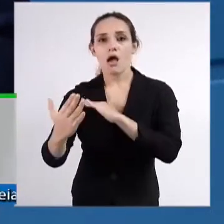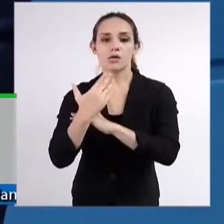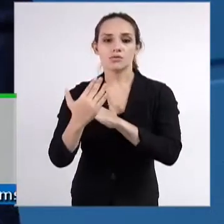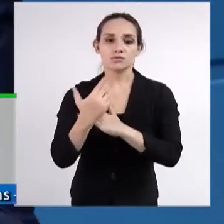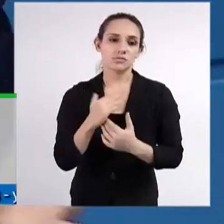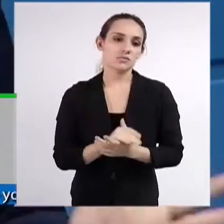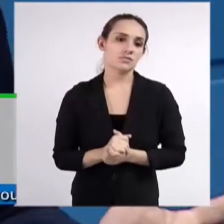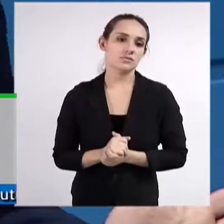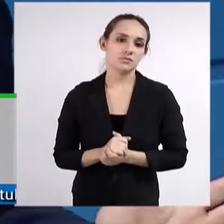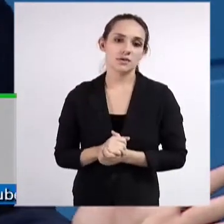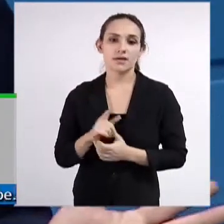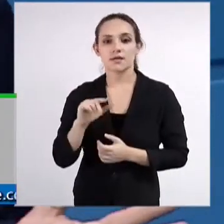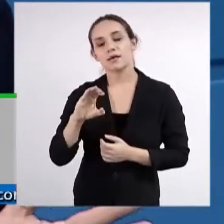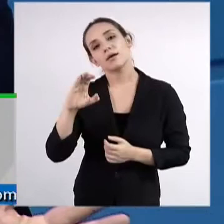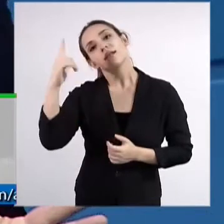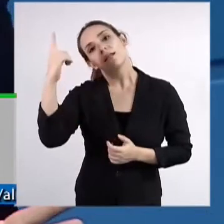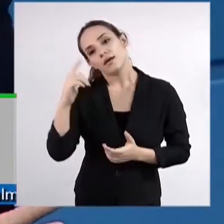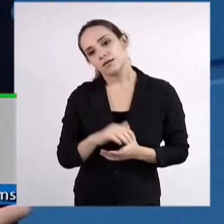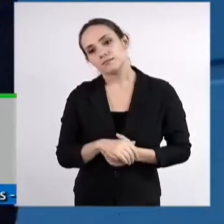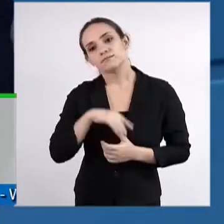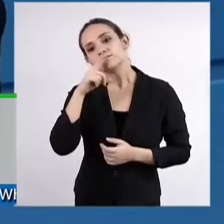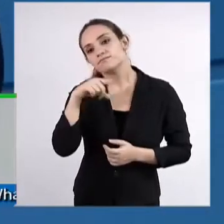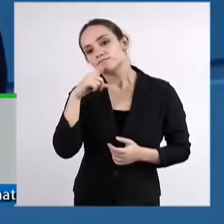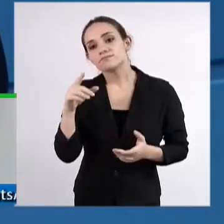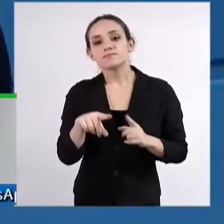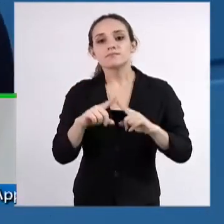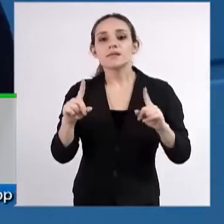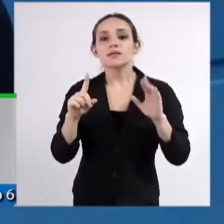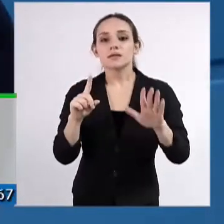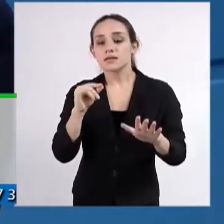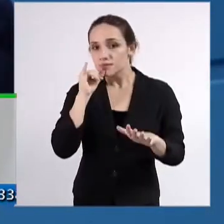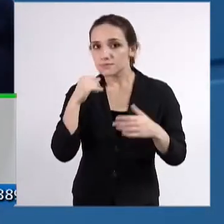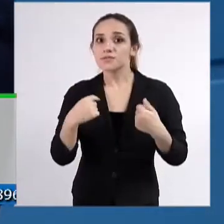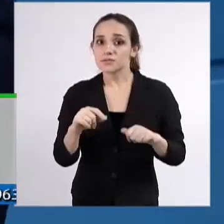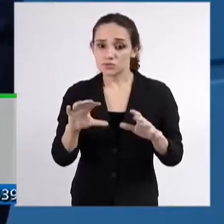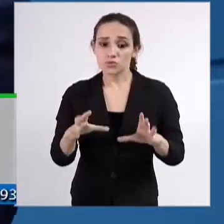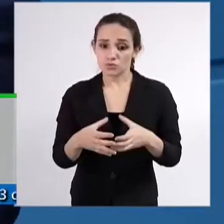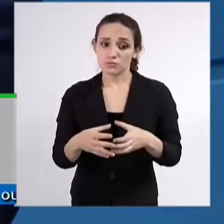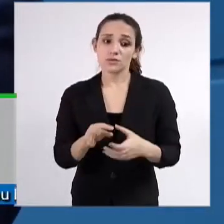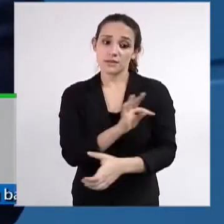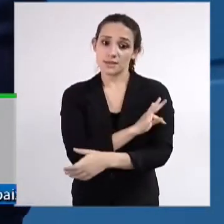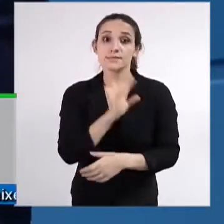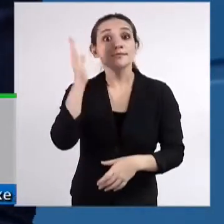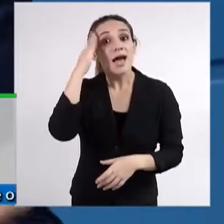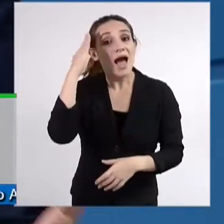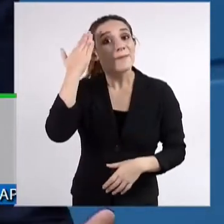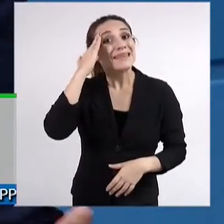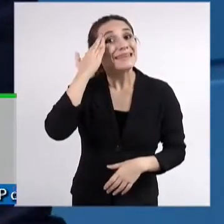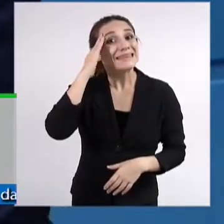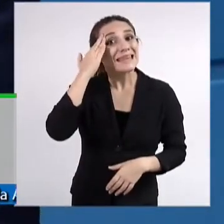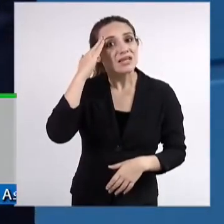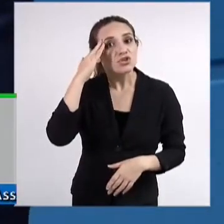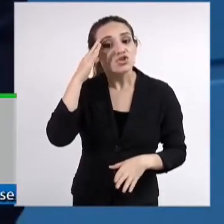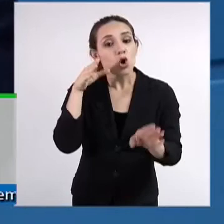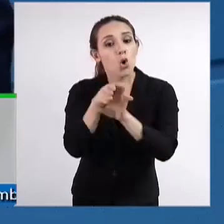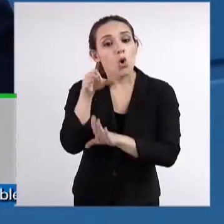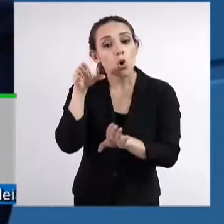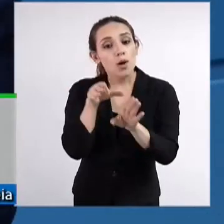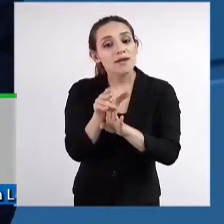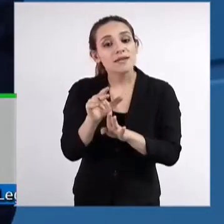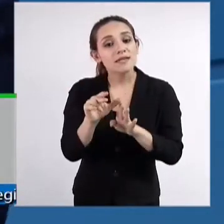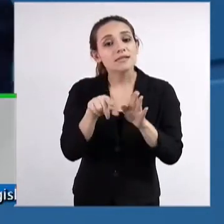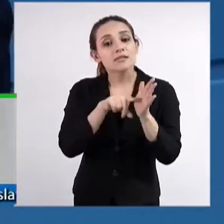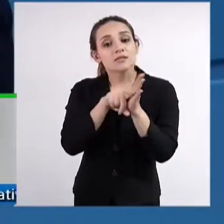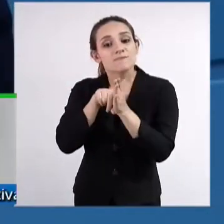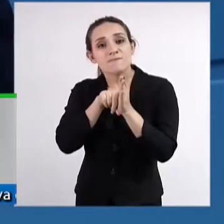mesma dimensão na Assembleia Legislativa, mas nós precisamos ter um grupo técnico que possa dar informações,